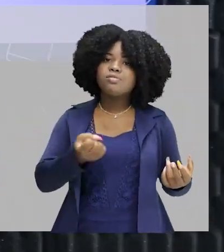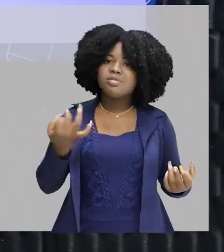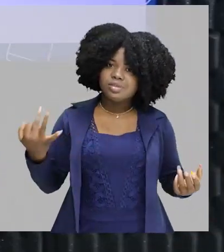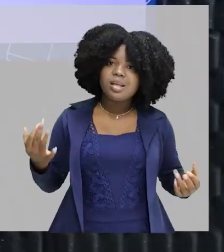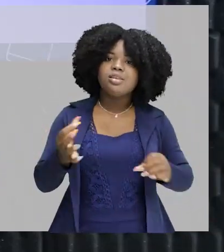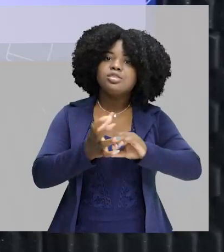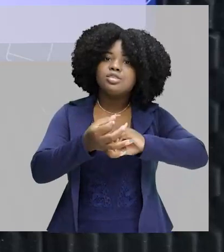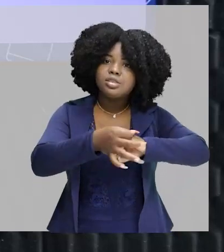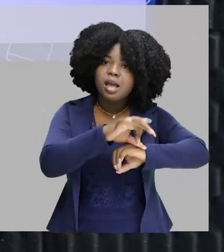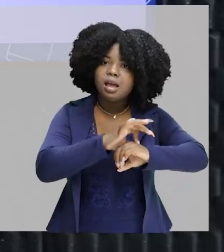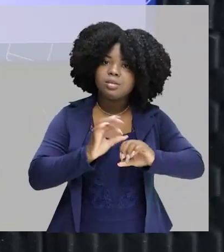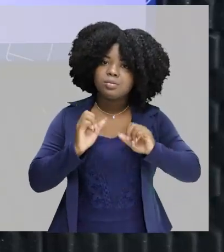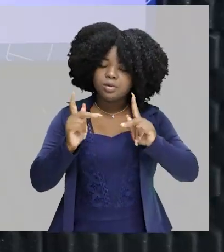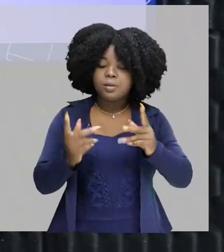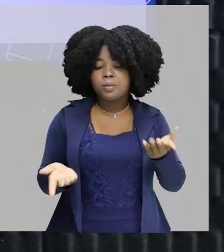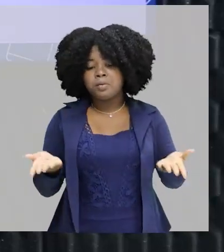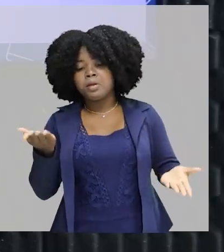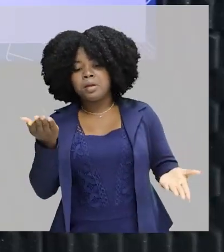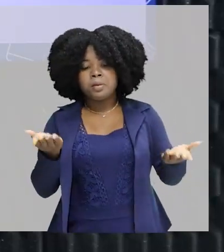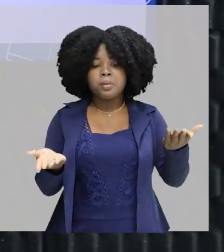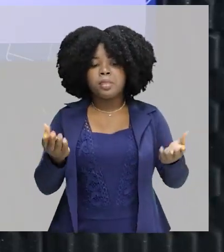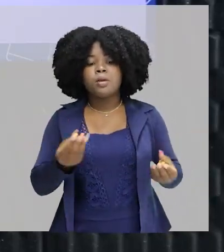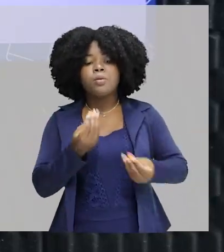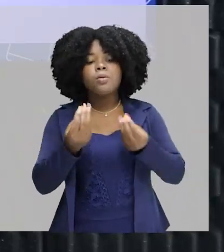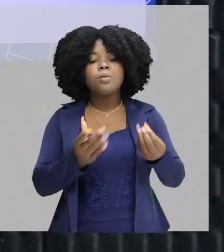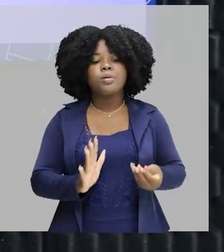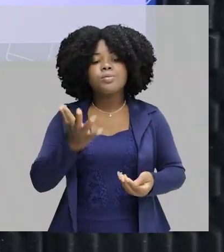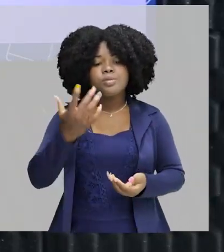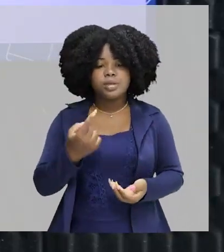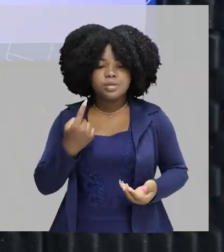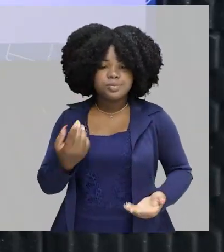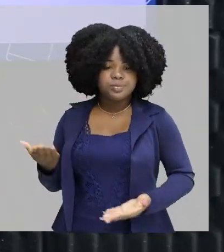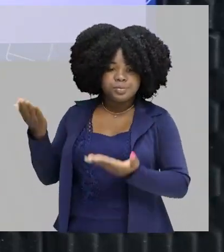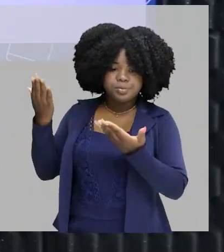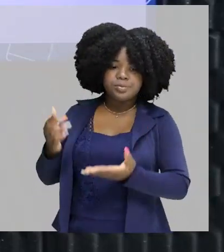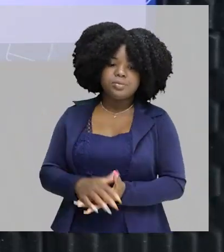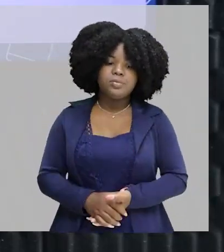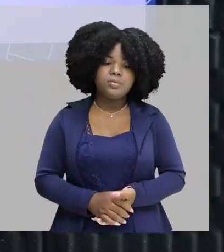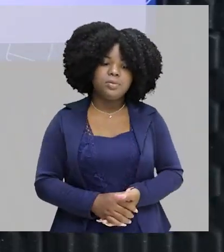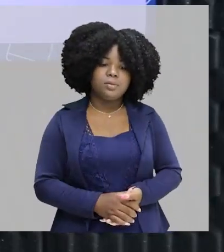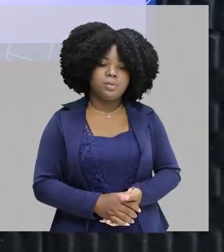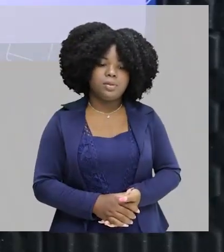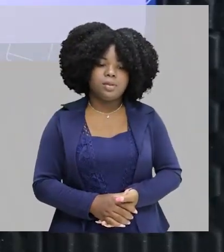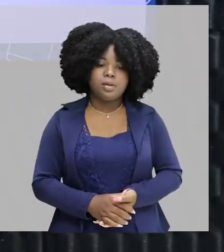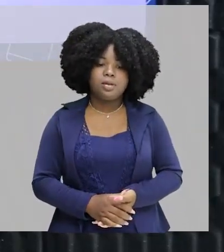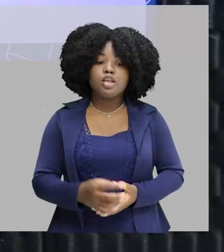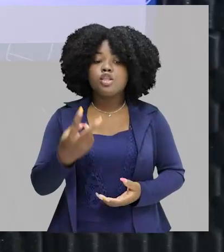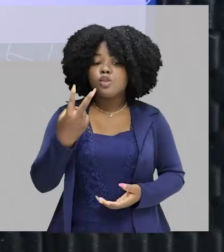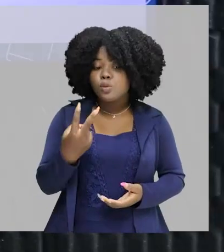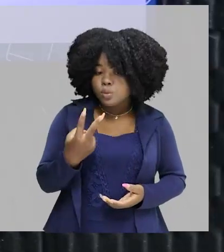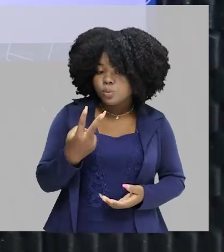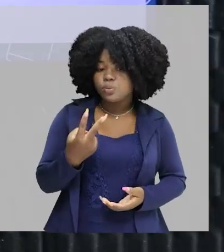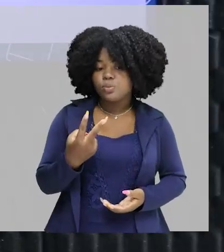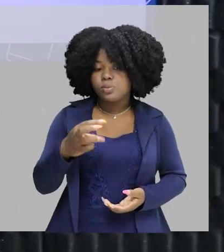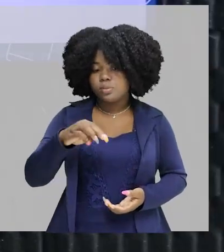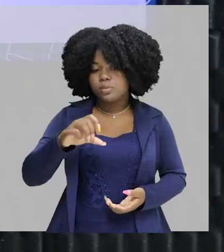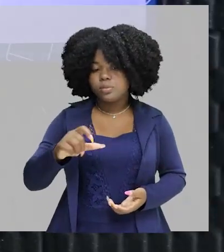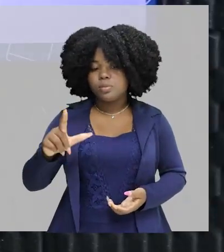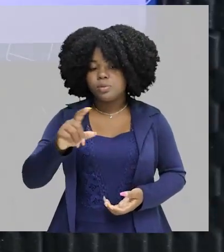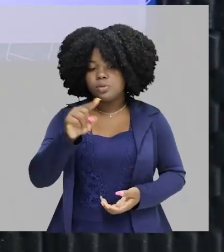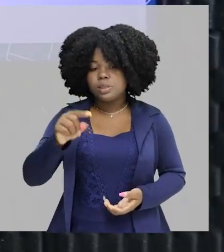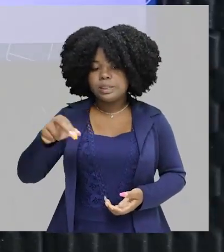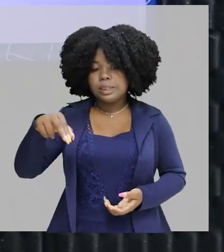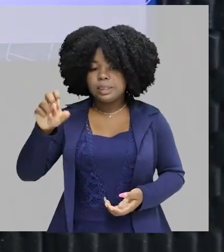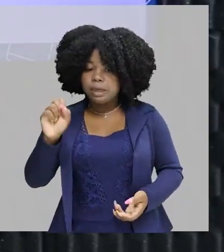Então, fazendo um balanceamento, vai ficar dessa forma. 2 moléculas ou 2 mols do sulfeto de